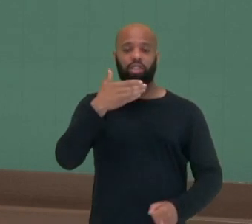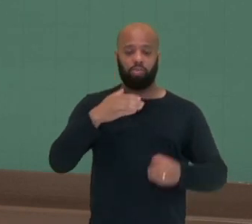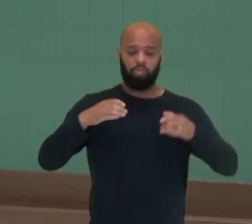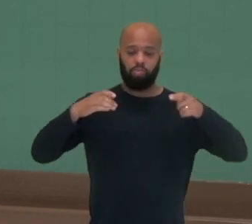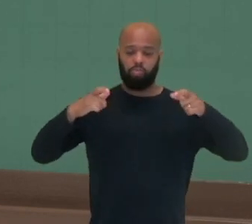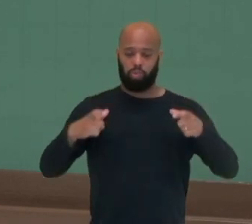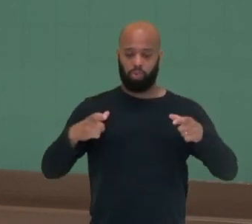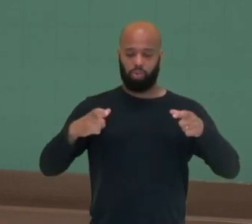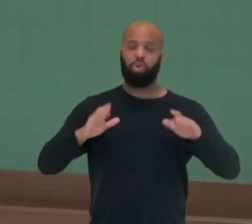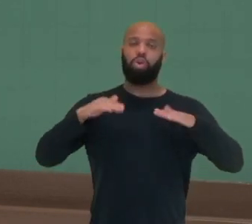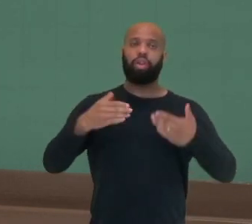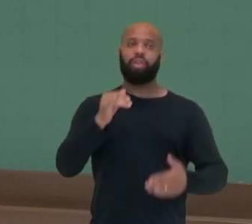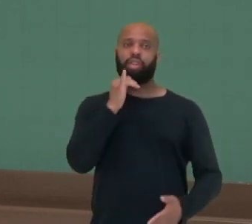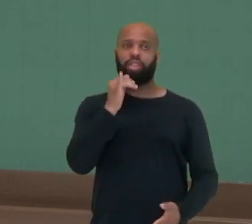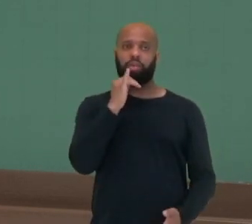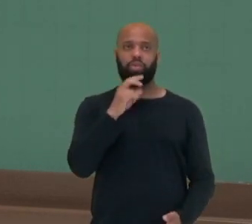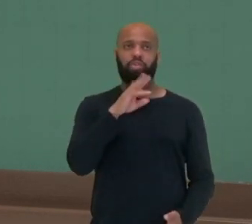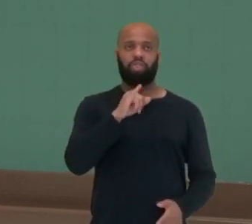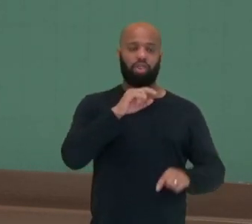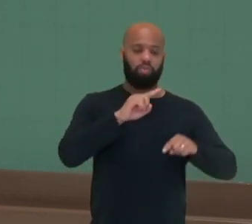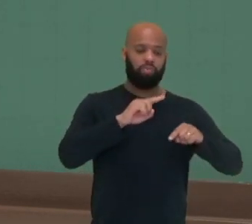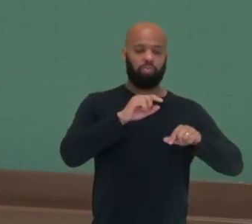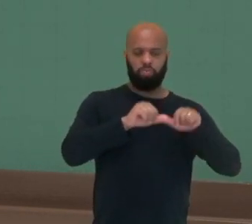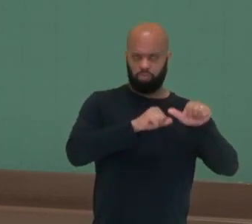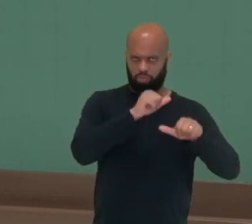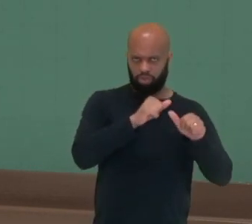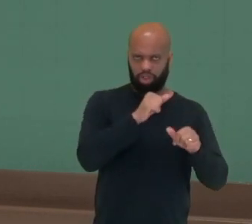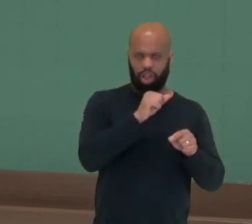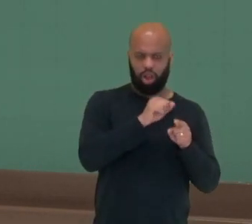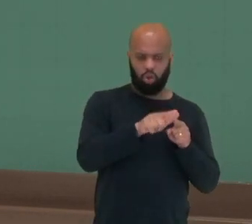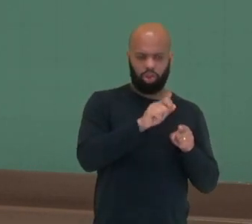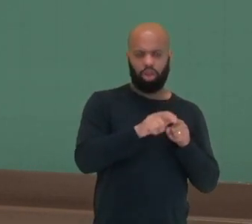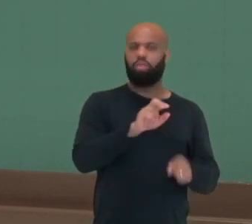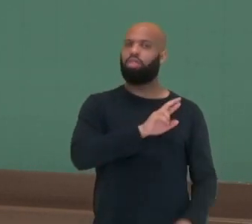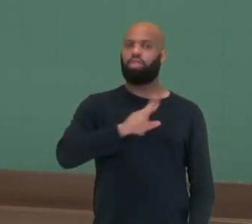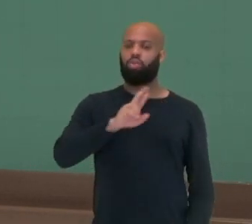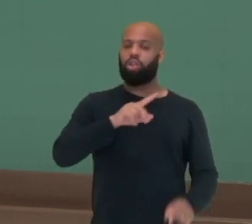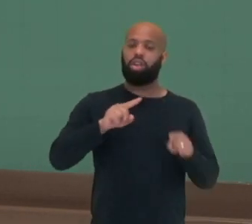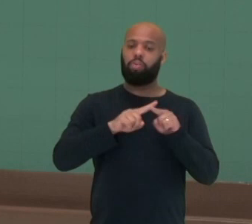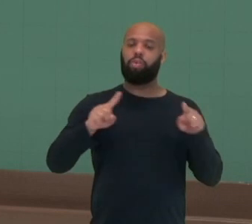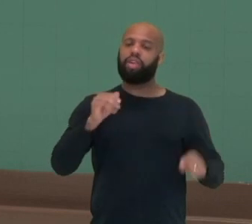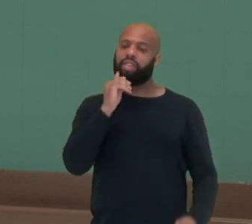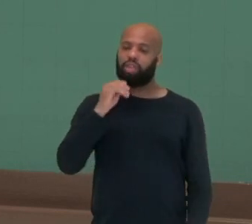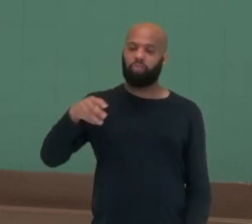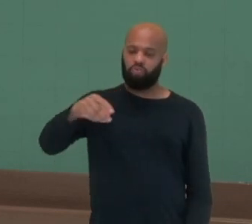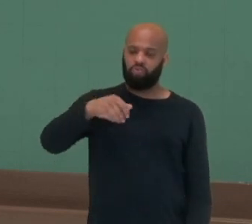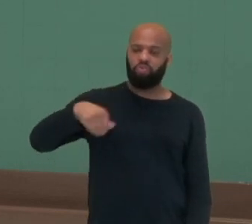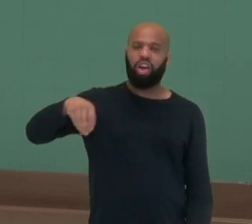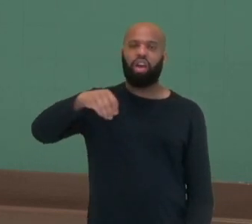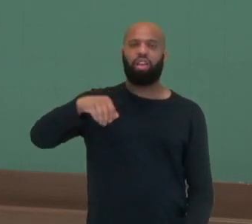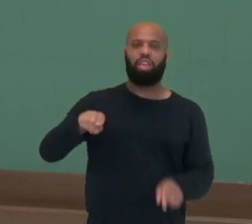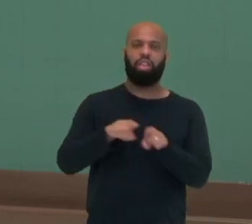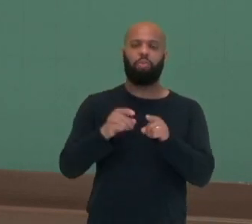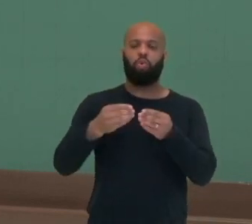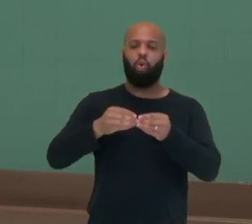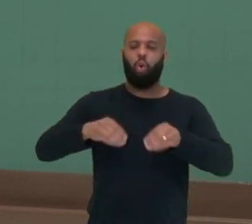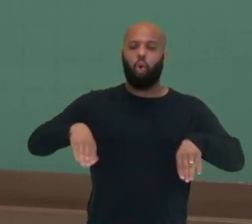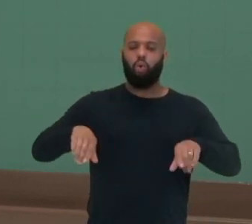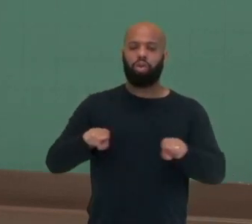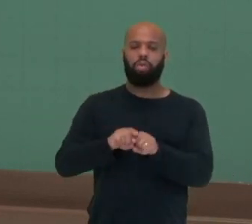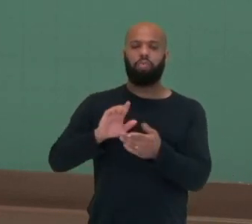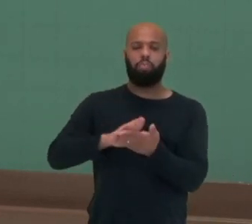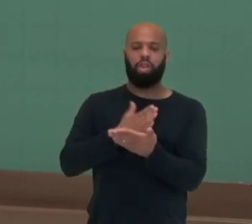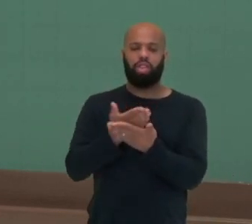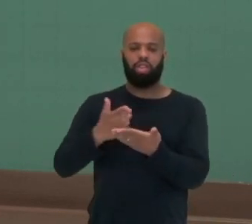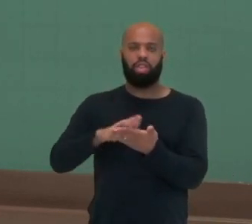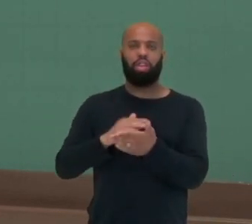aluguel, por exemplo, não vai mudar. Mas a quantidade de bolos, quantidade de farinha, de ovos, de manteiga, de luz que